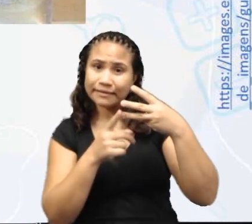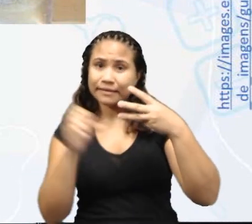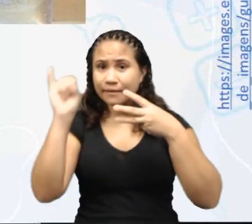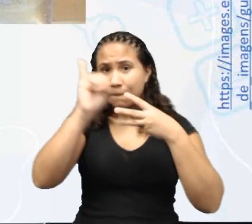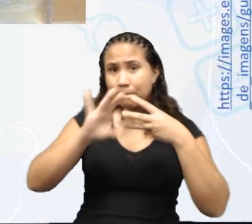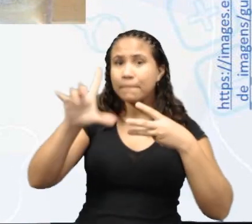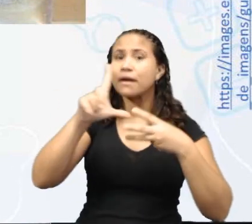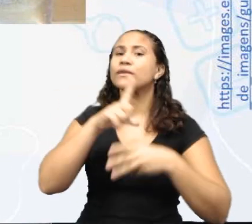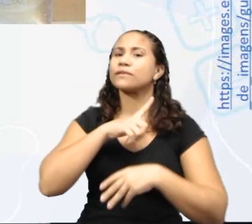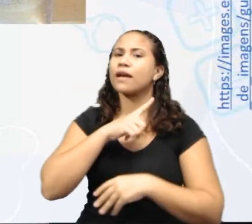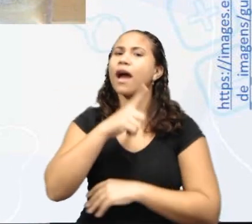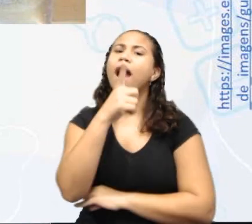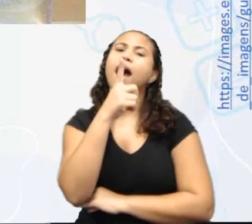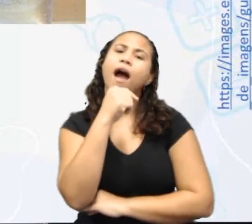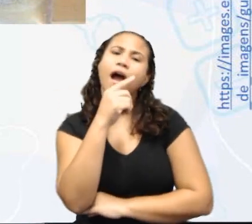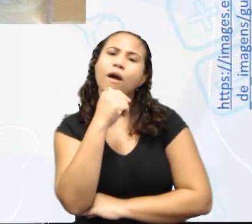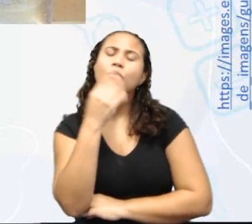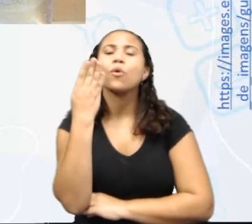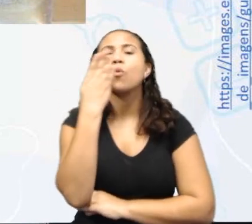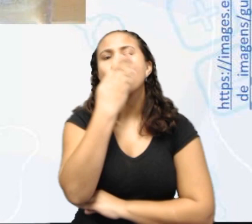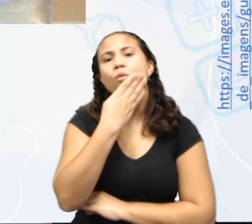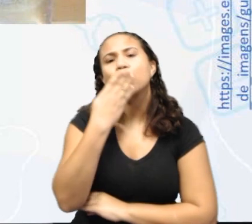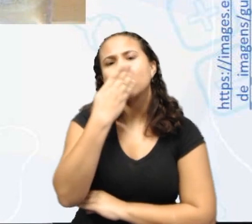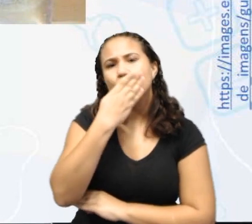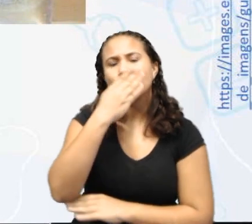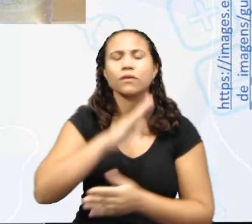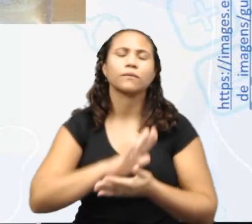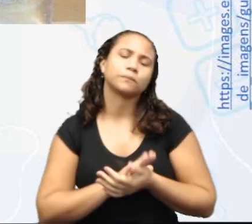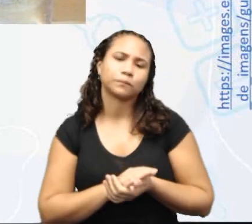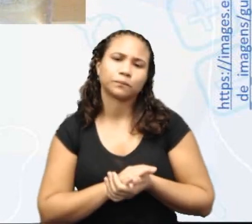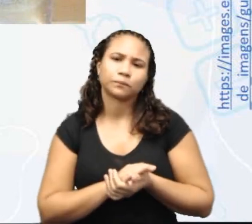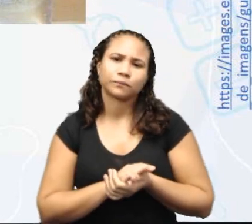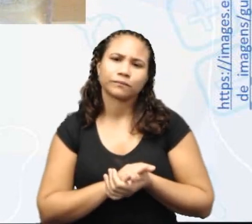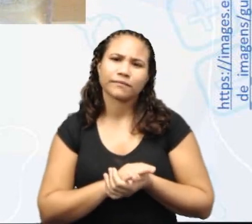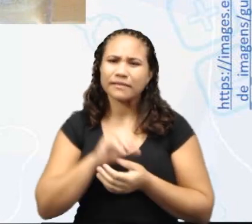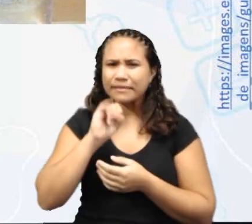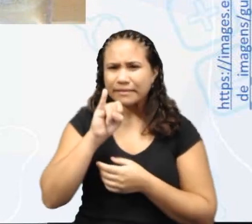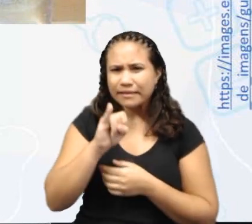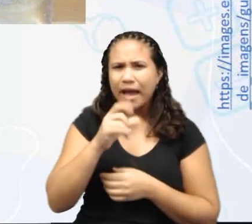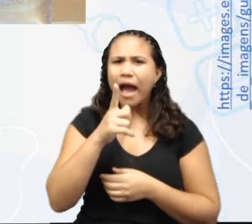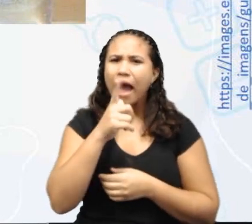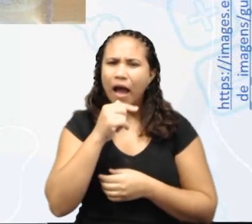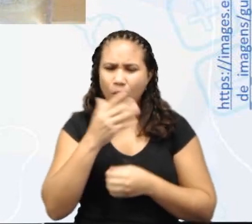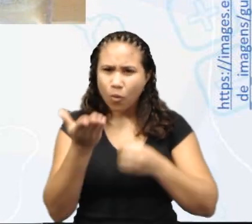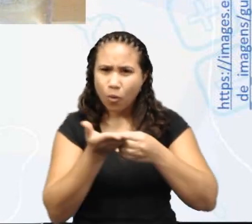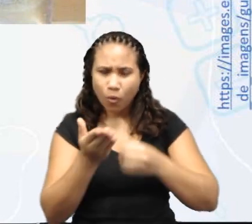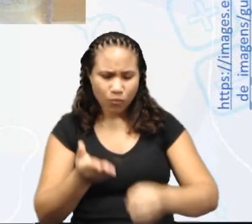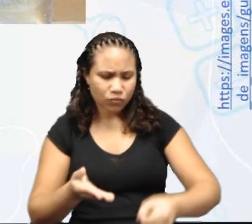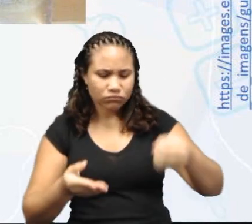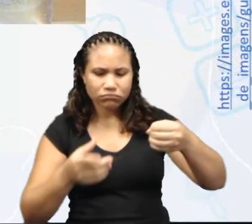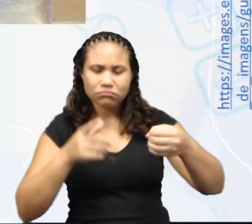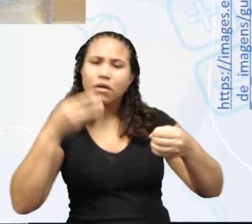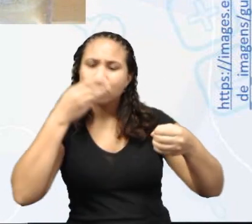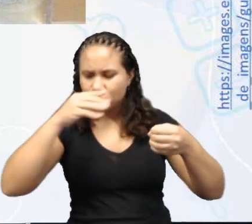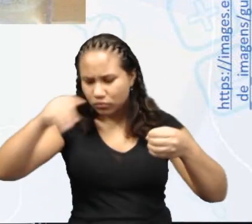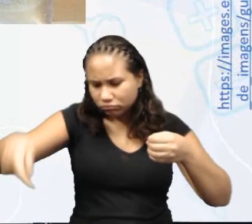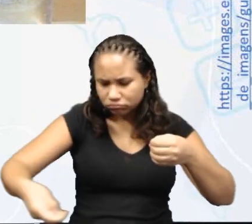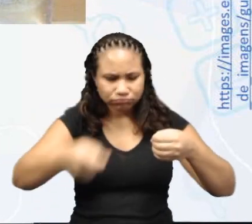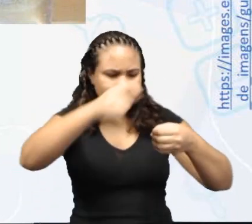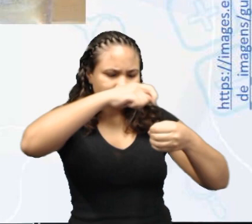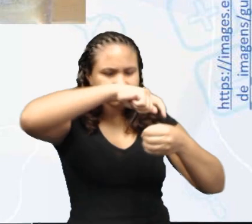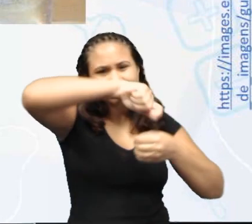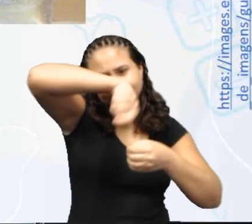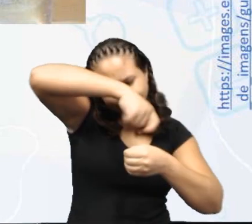tem aí uma mistura de água e açúcar. Se eu pegar um copo de água e colocar uma colherzinha de açúcar e